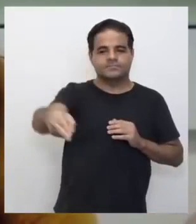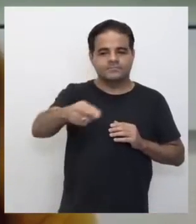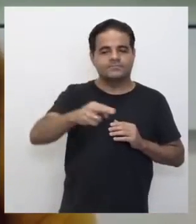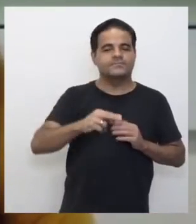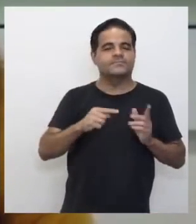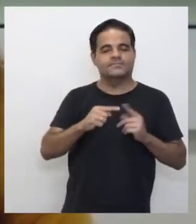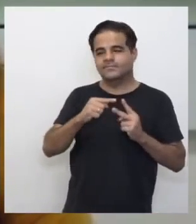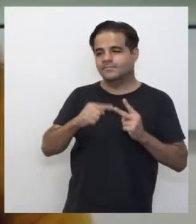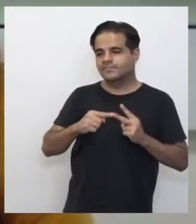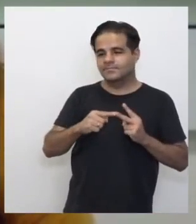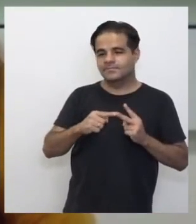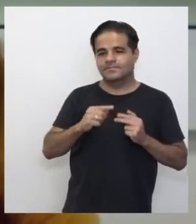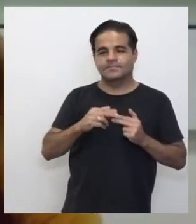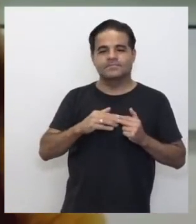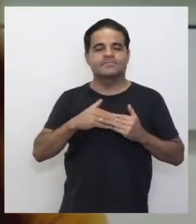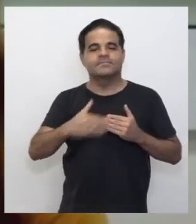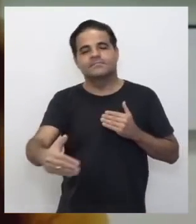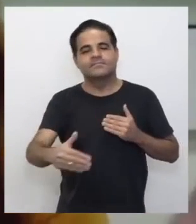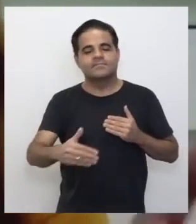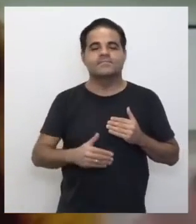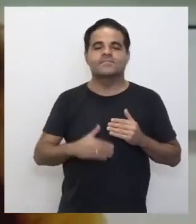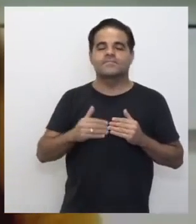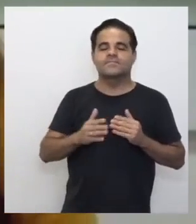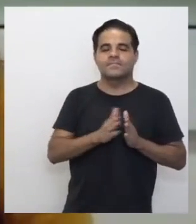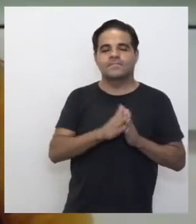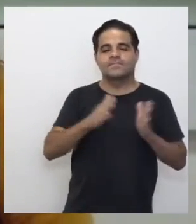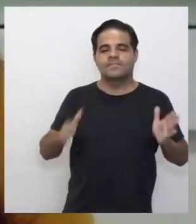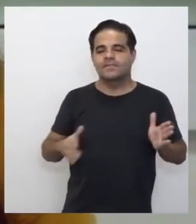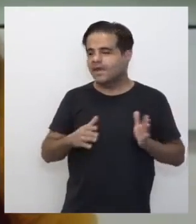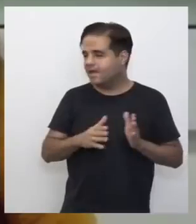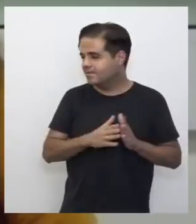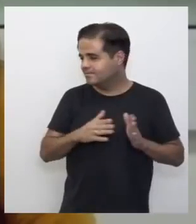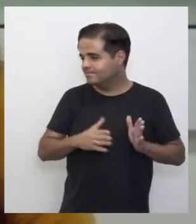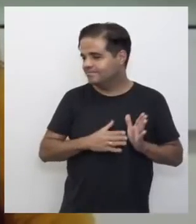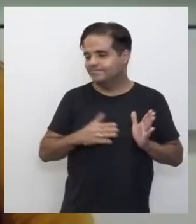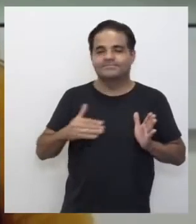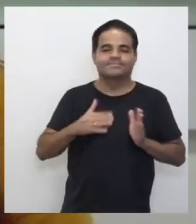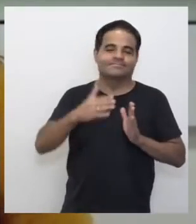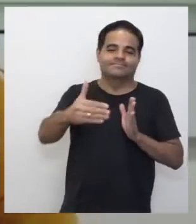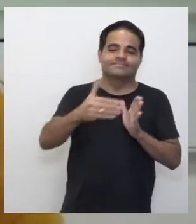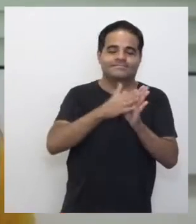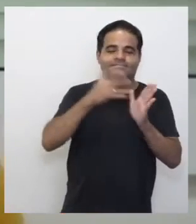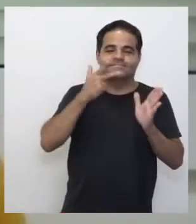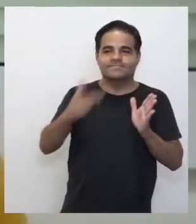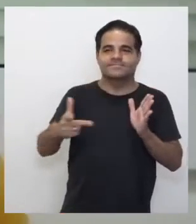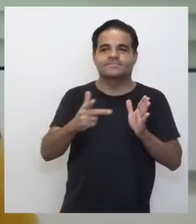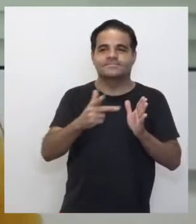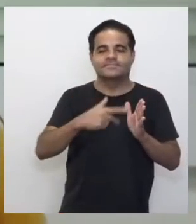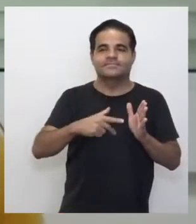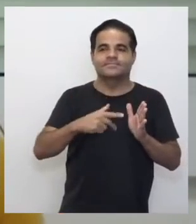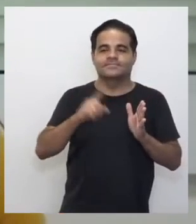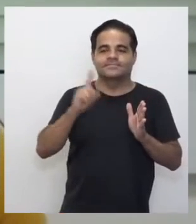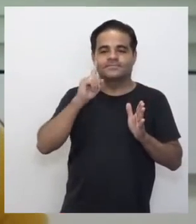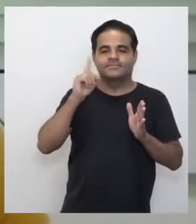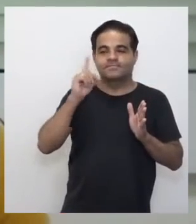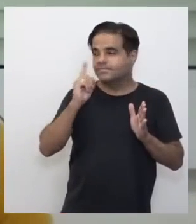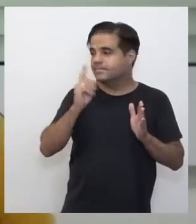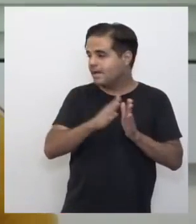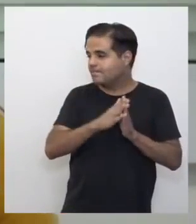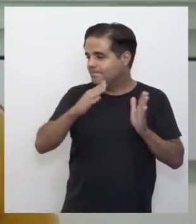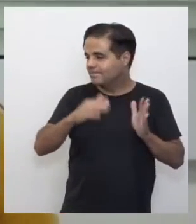gente toma como opostos, né? Da mesma forma, quando a gente fala em cotidiano e